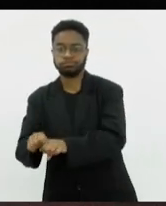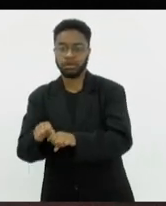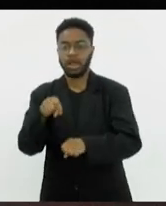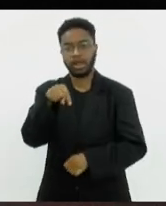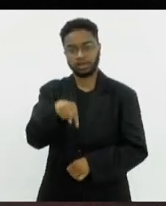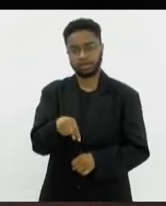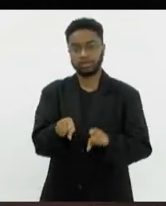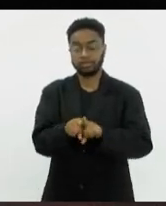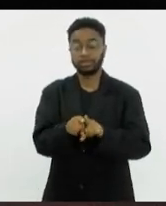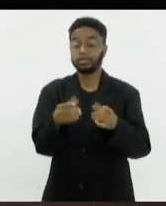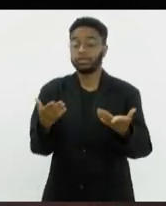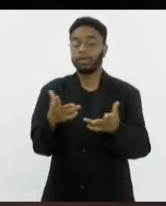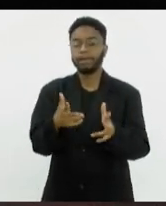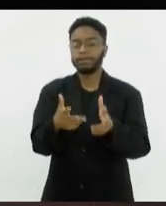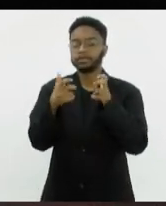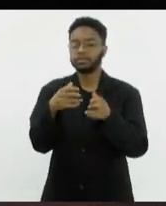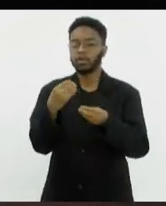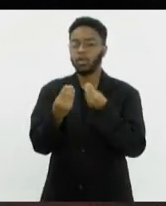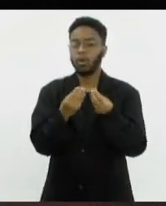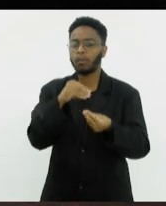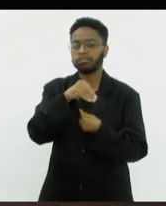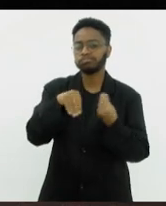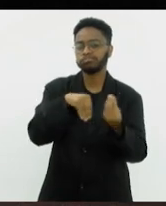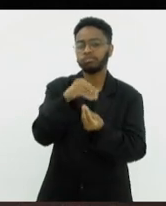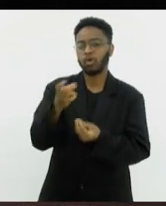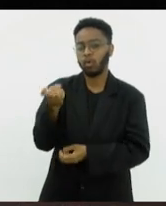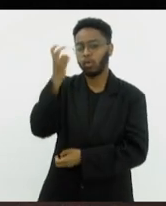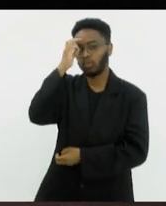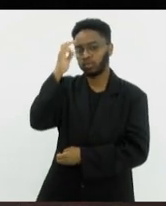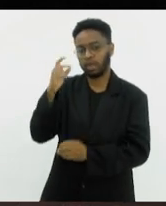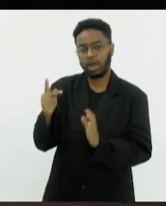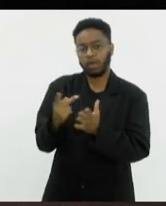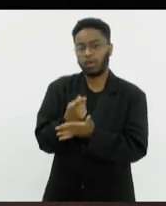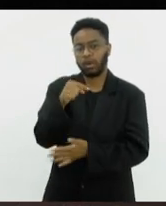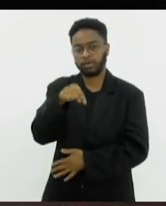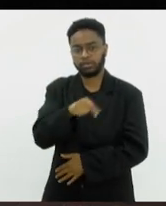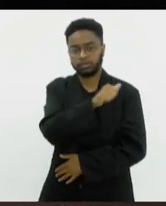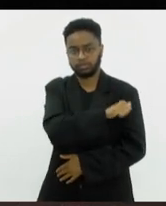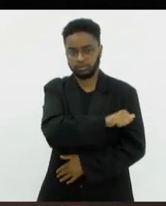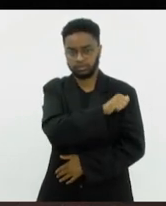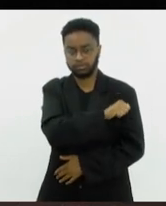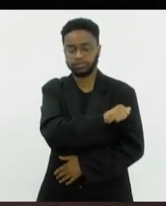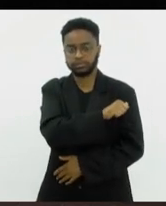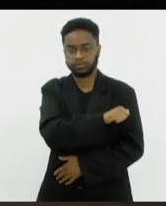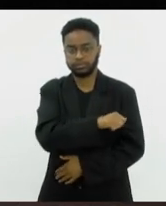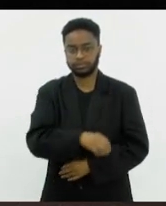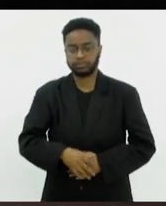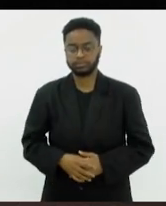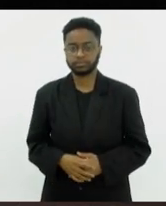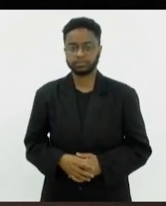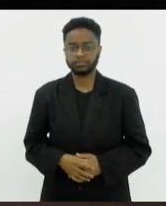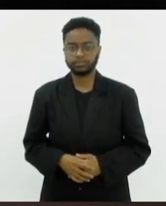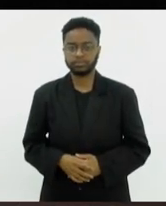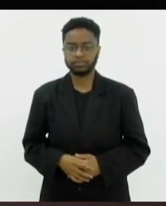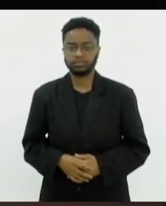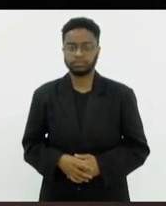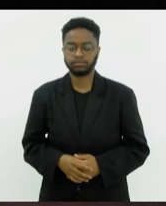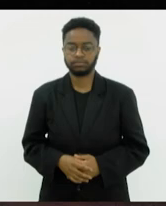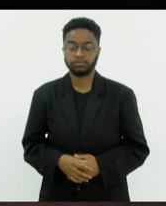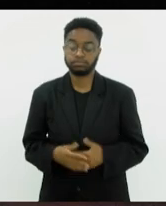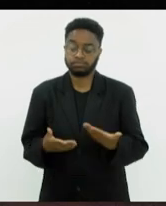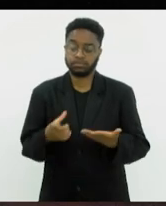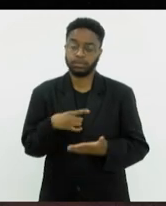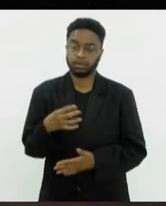o amálgama cultural que nós temos aqui na cidade do Rio de Janeiro.